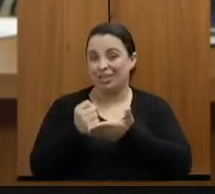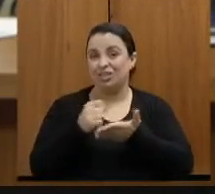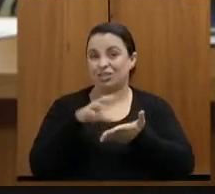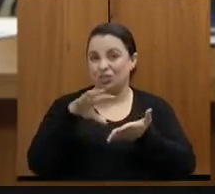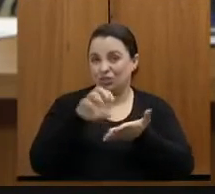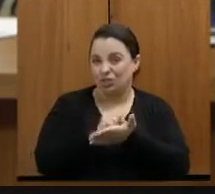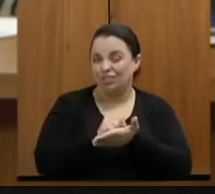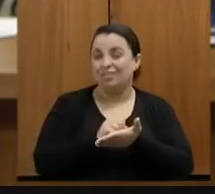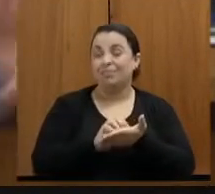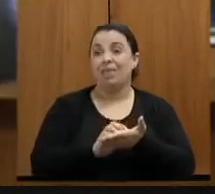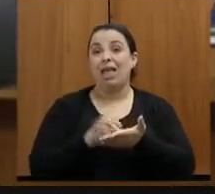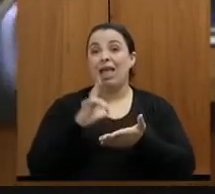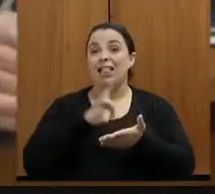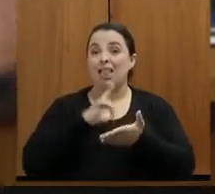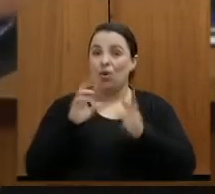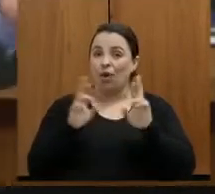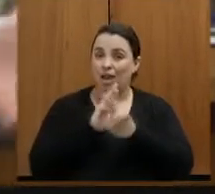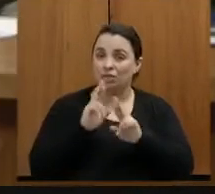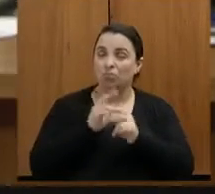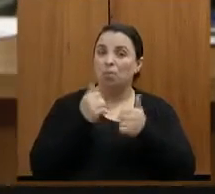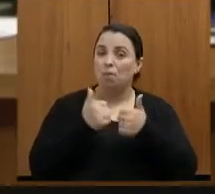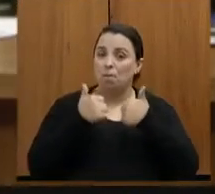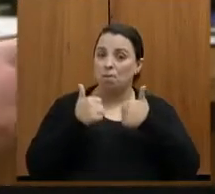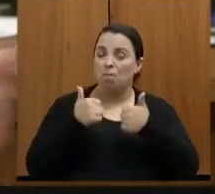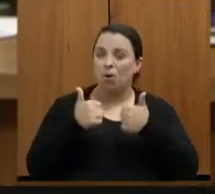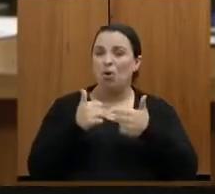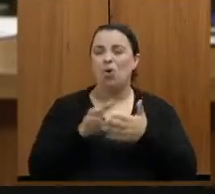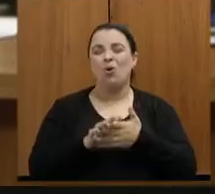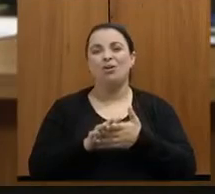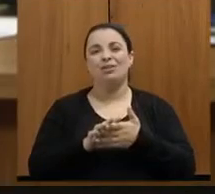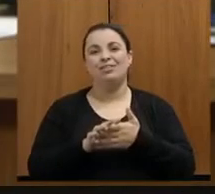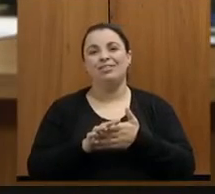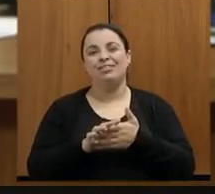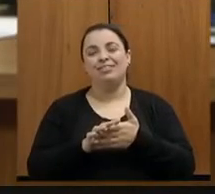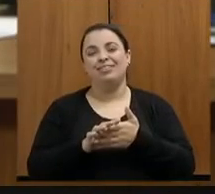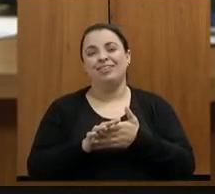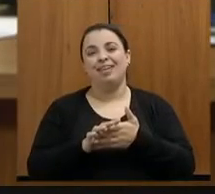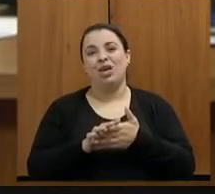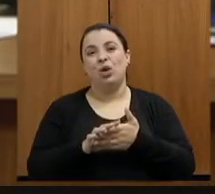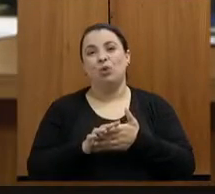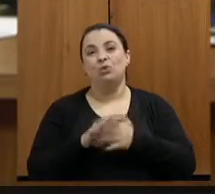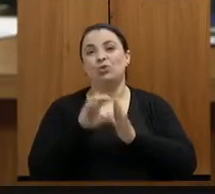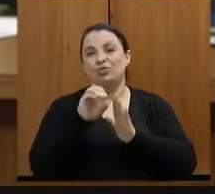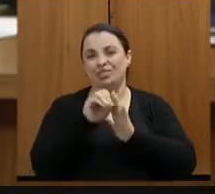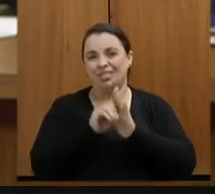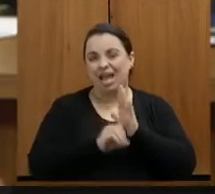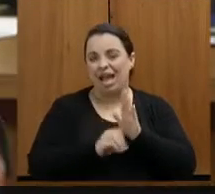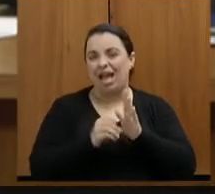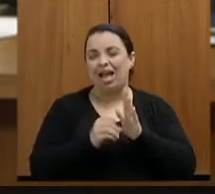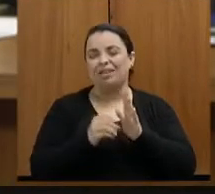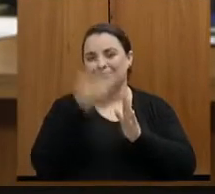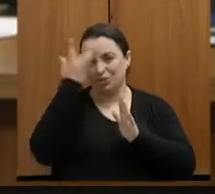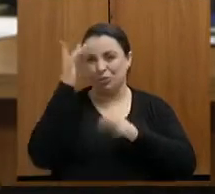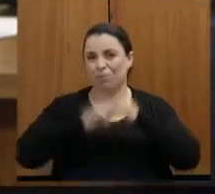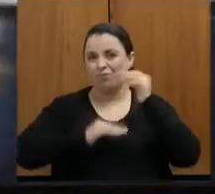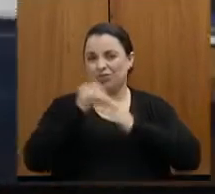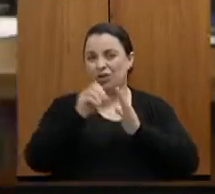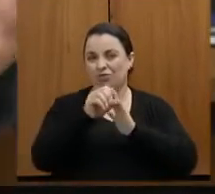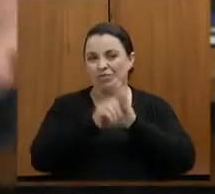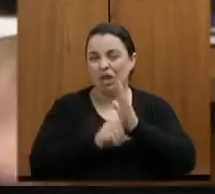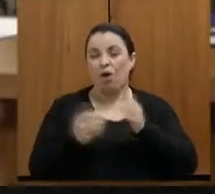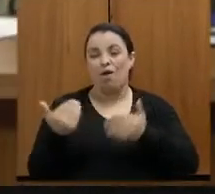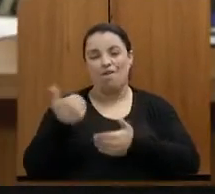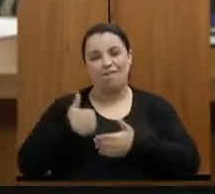um relacionamento excelente, inclusive, com certa frequência, recebemos os oficiais registradores lá na agência, é até